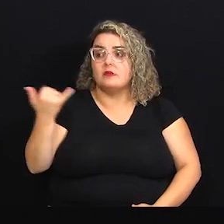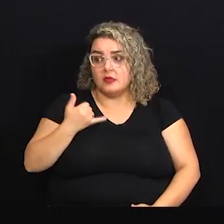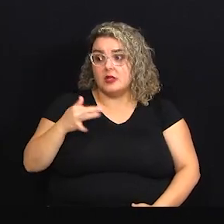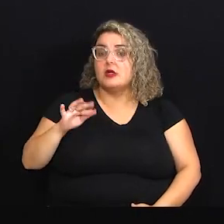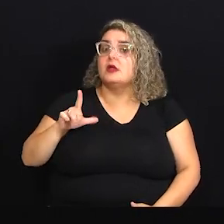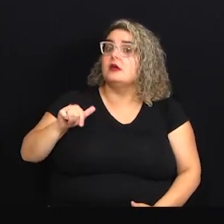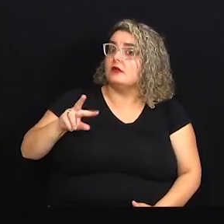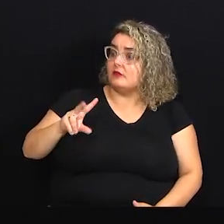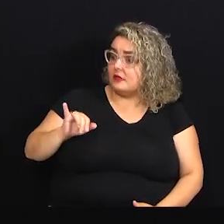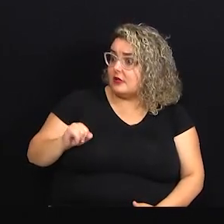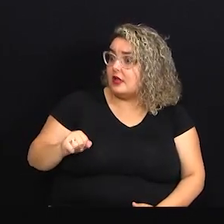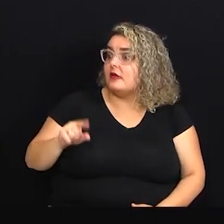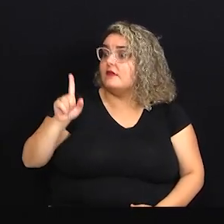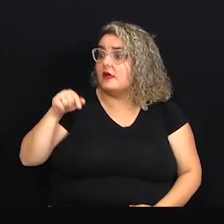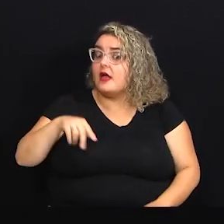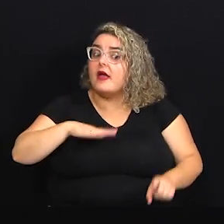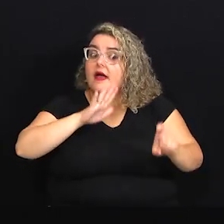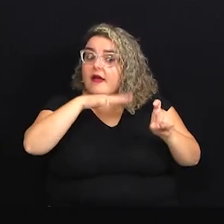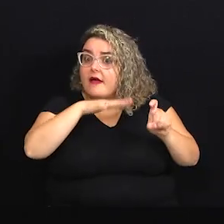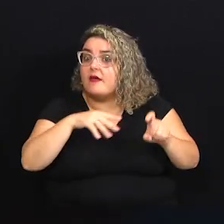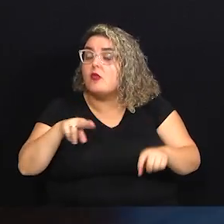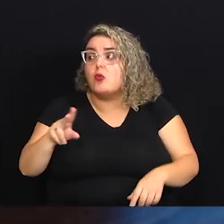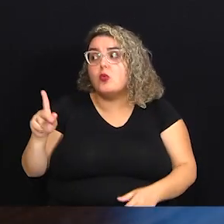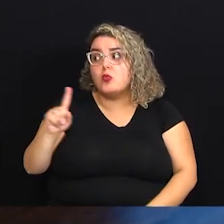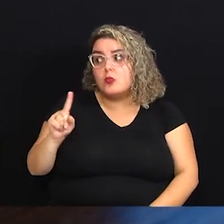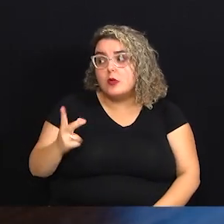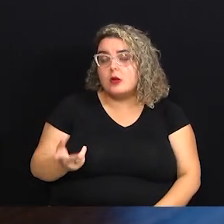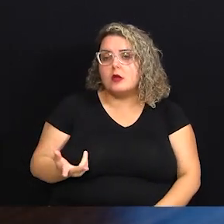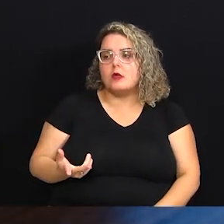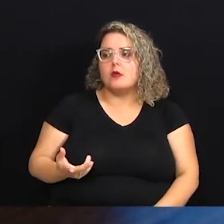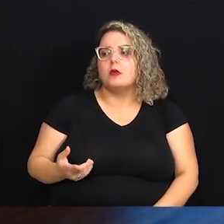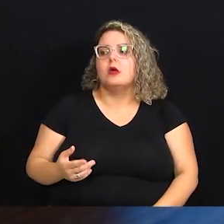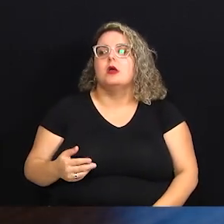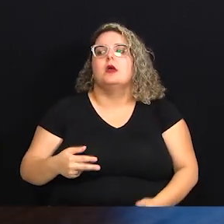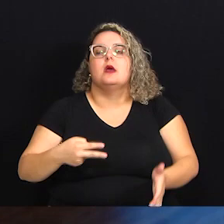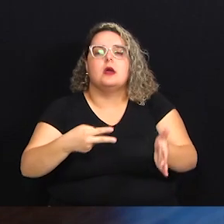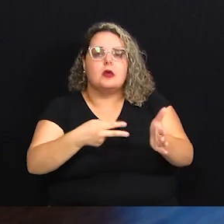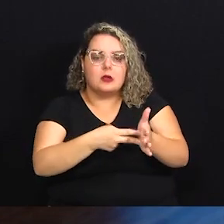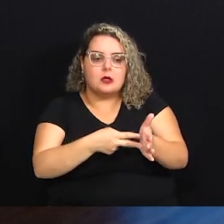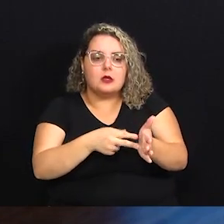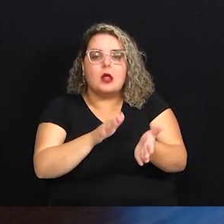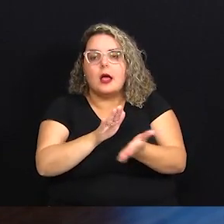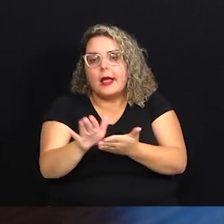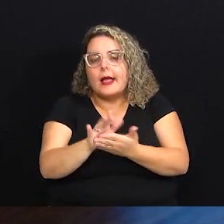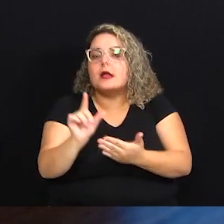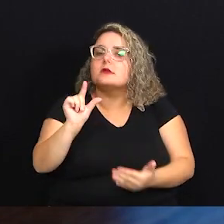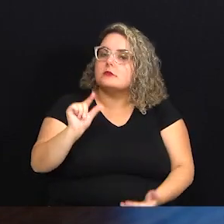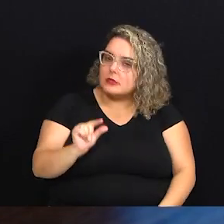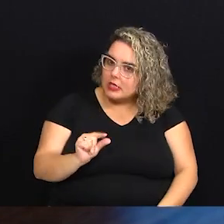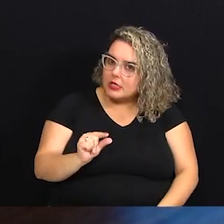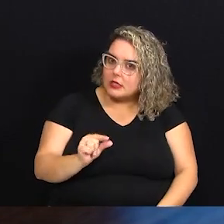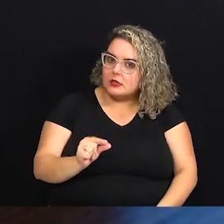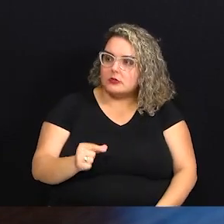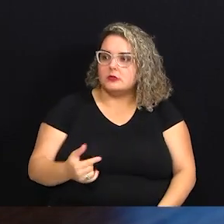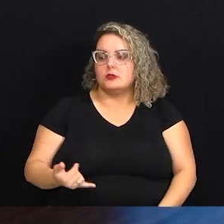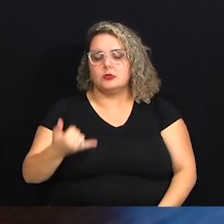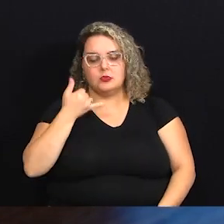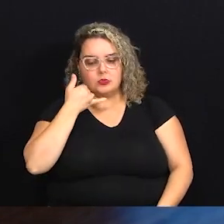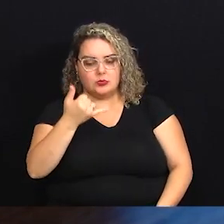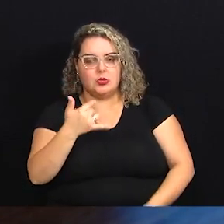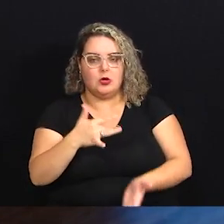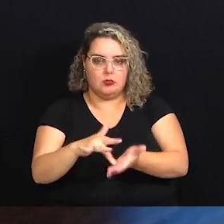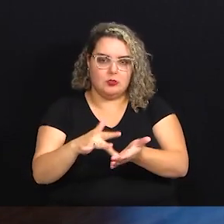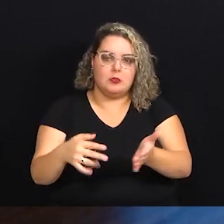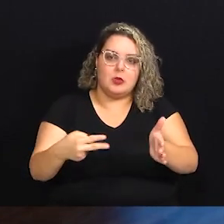não sei se é verdade, a Flávia vai me contar se isso é lenda ou se é verdade. Ele consome menos do que quando você está com um equipamento conectado,